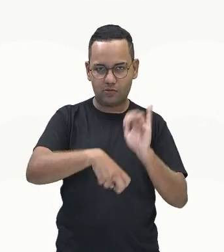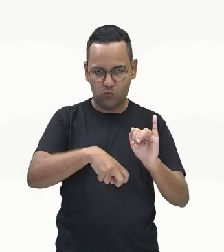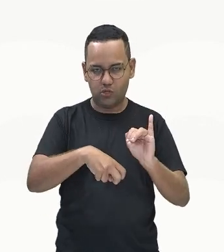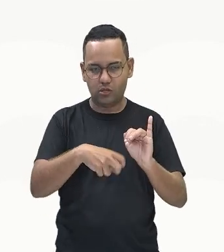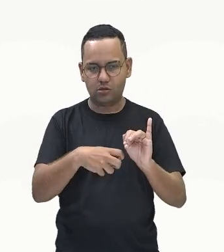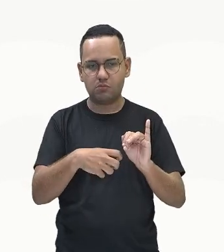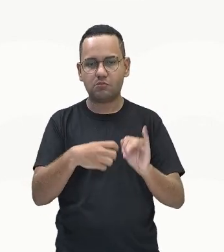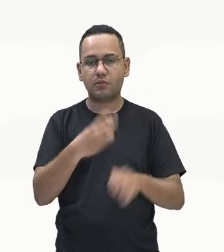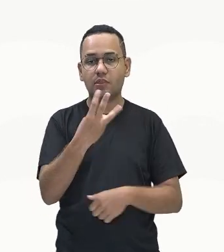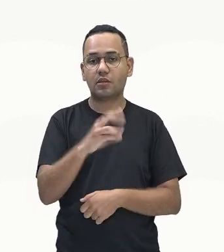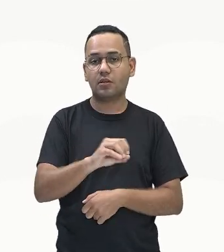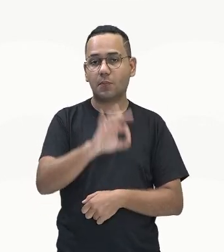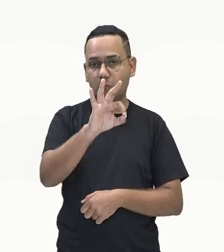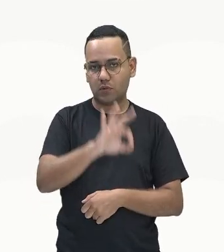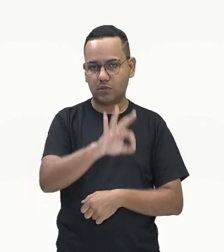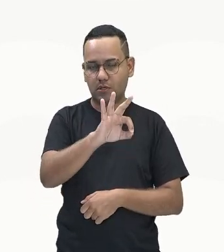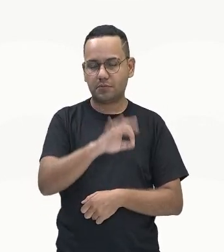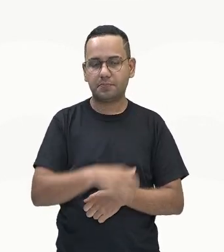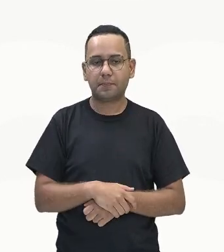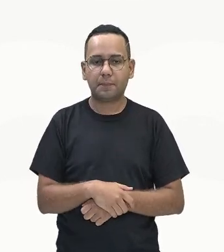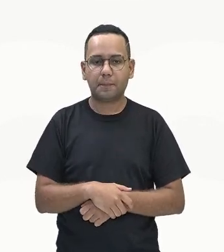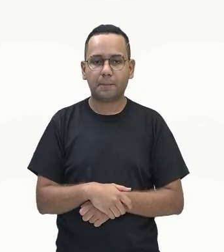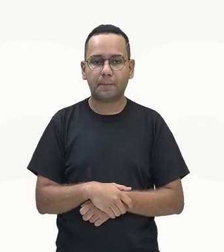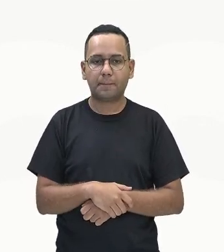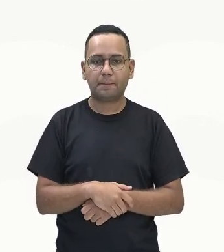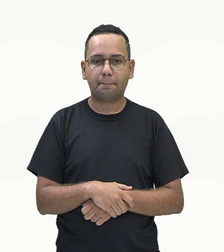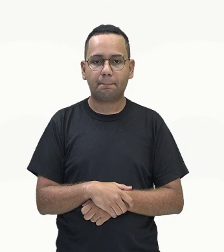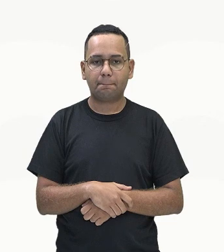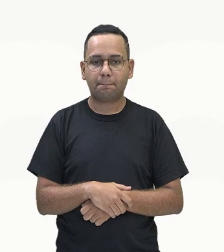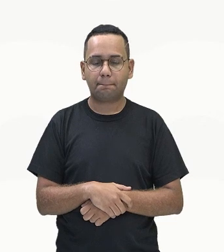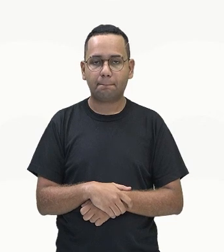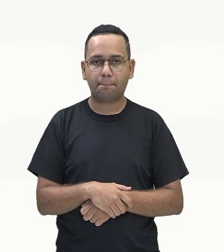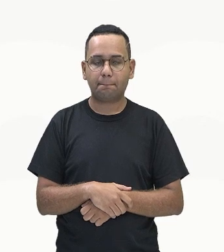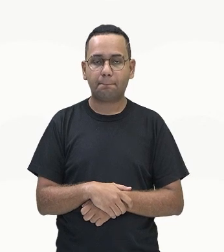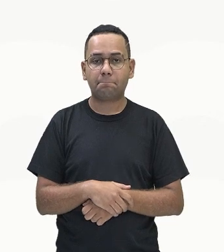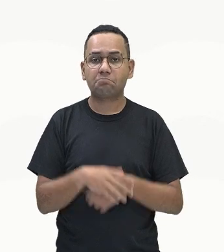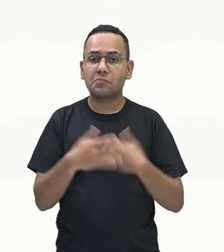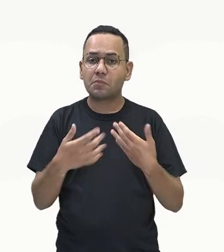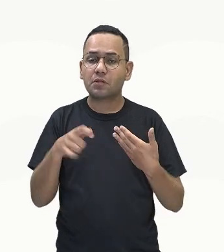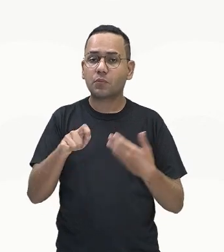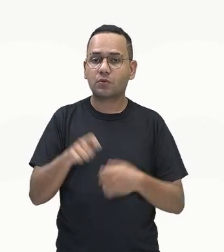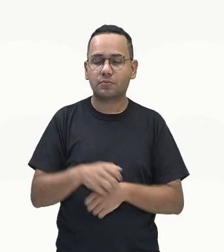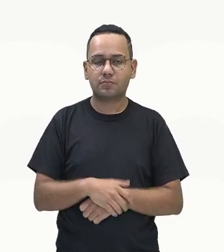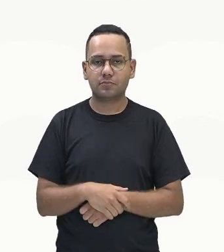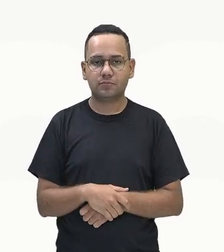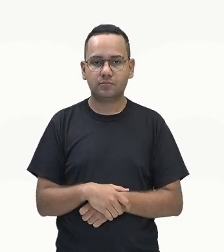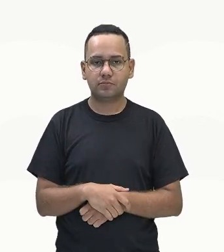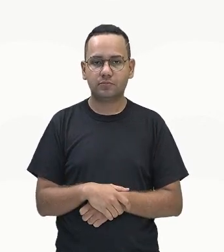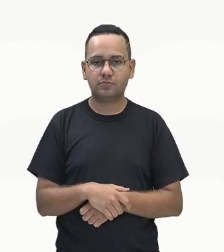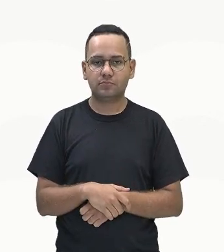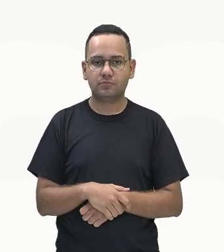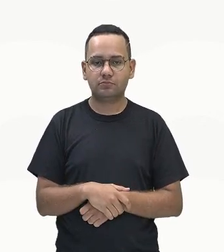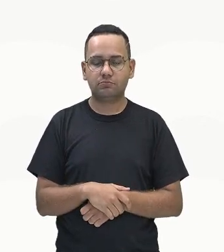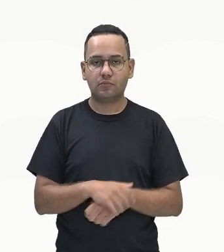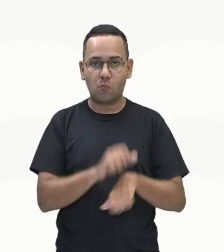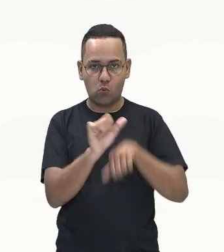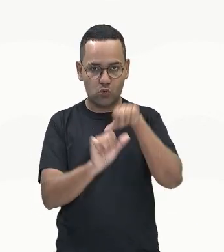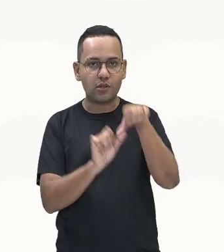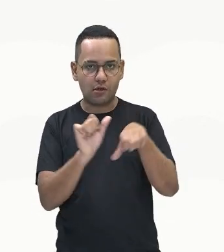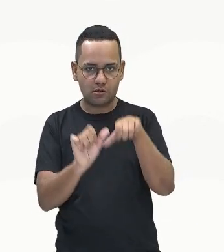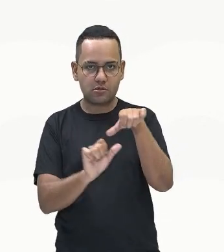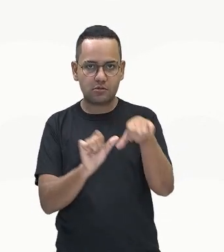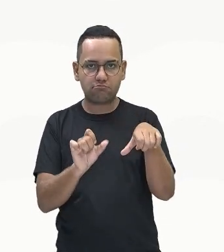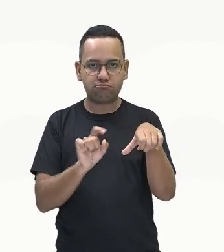foi citado no texto, né? 30%. A gente faz, então, uma transformação nele,